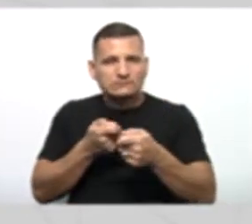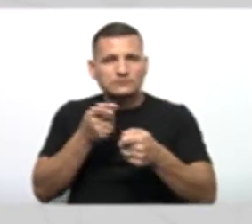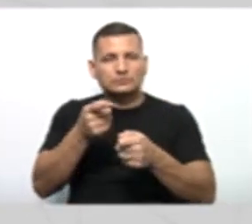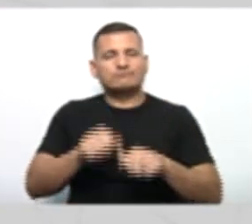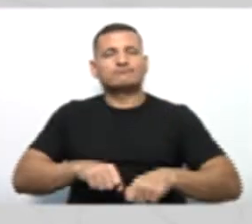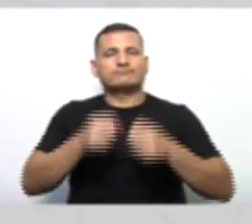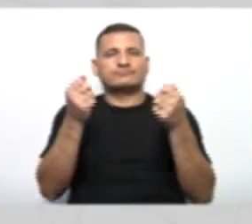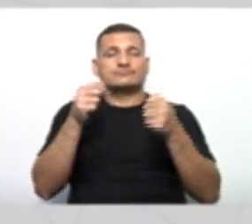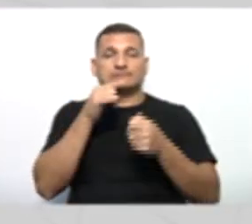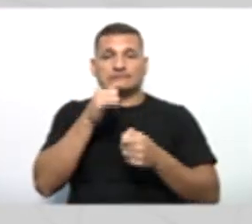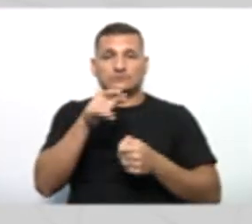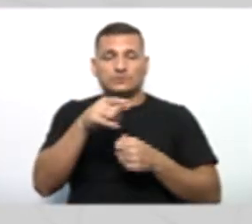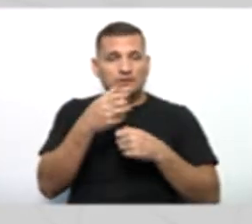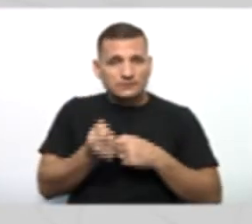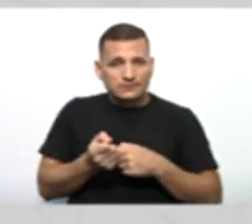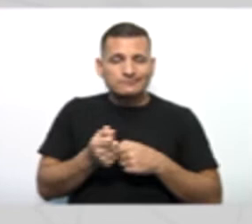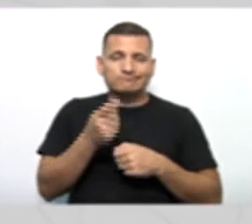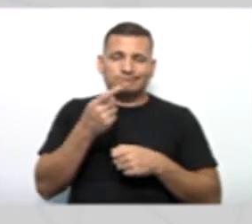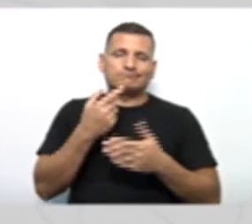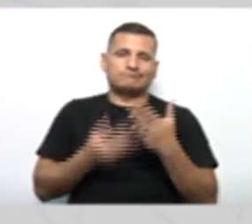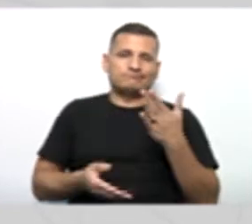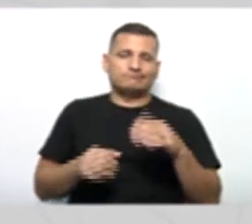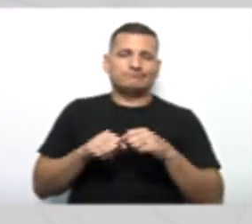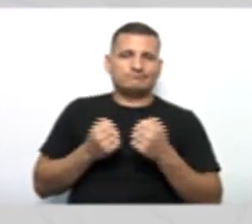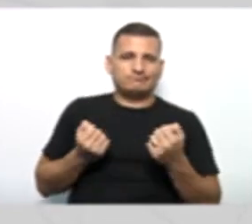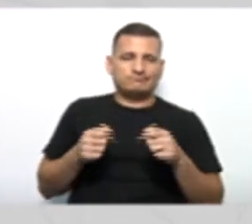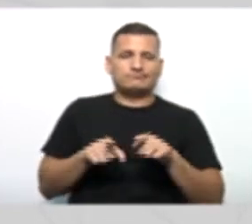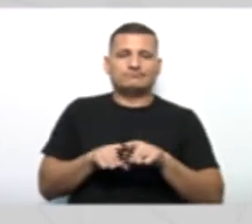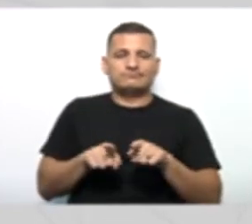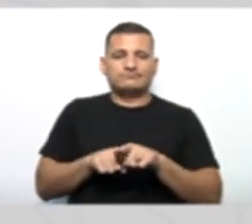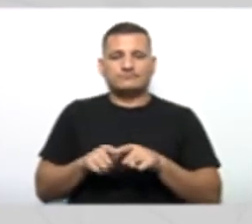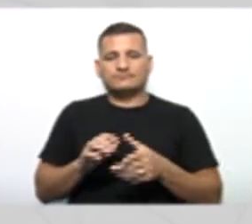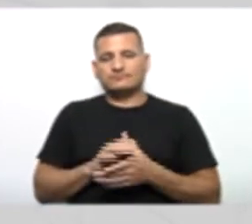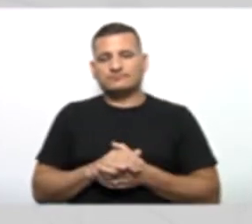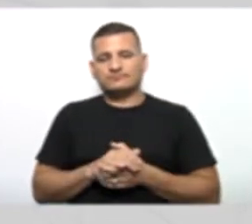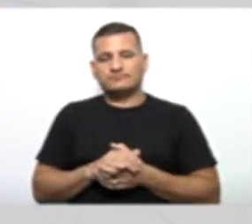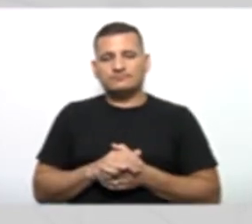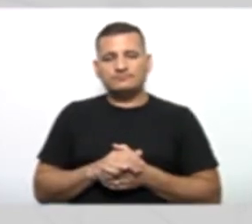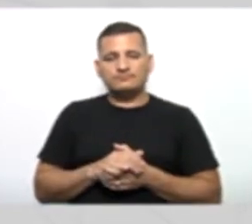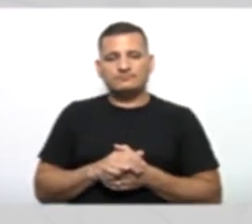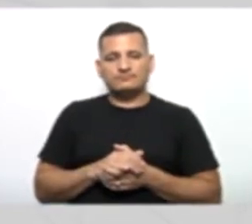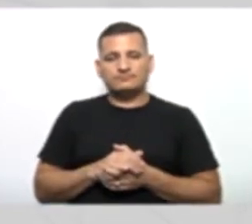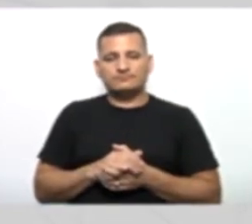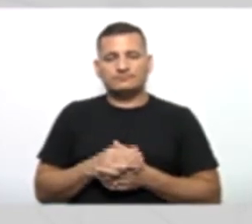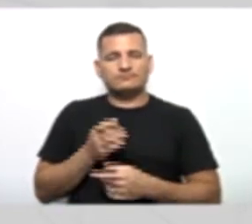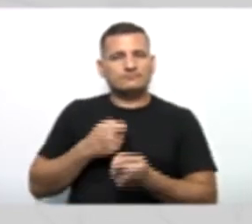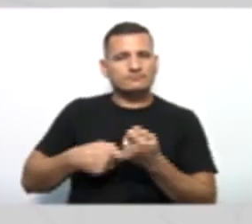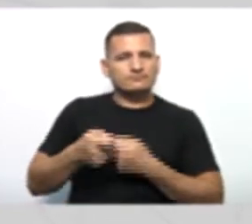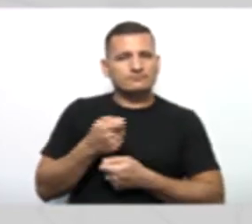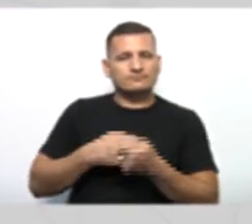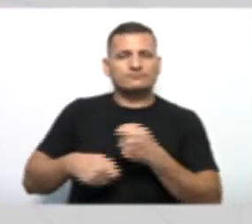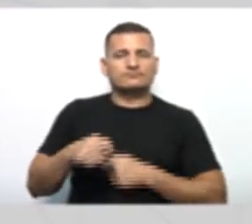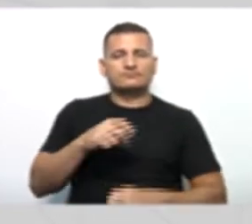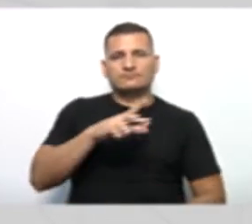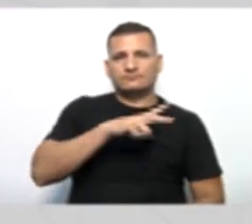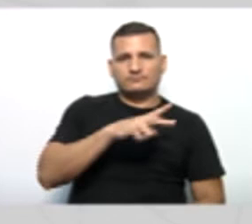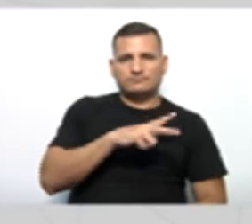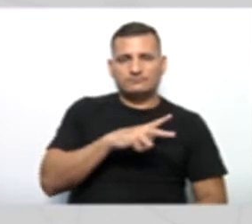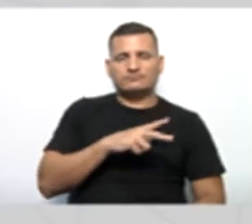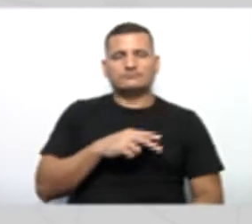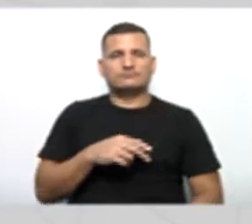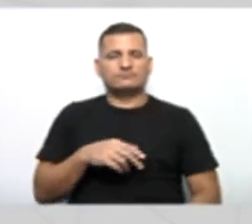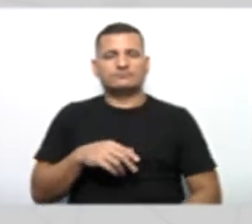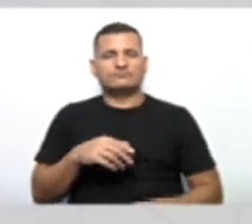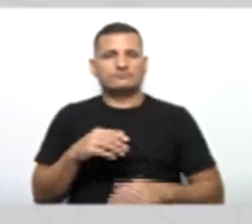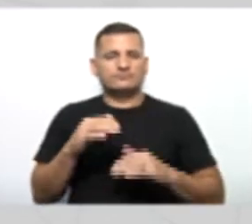que você aceita você também está sendo corrompido administração financeira e pessoal nunca pode ter um desequilíbrio das minhas finanças pessoais